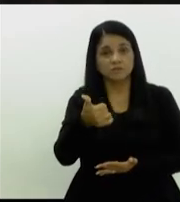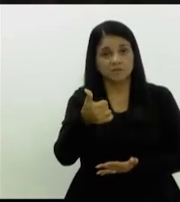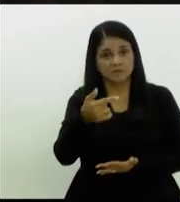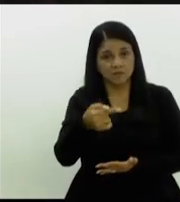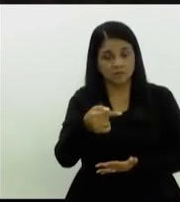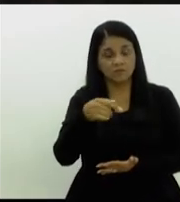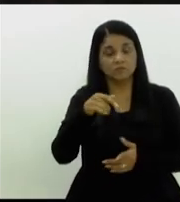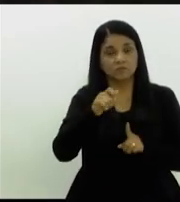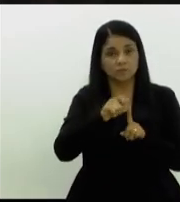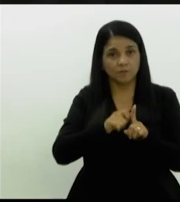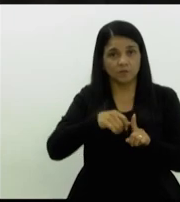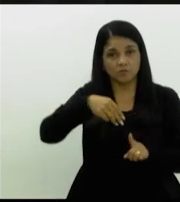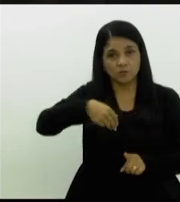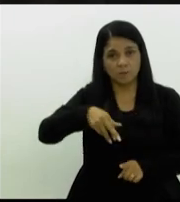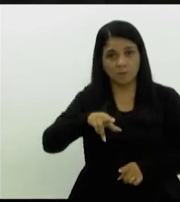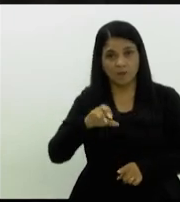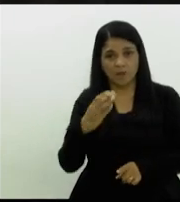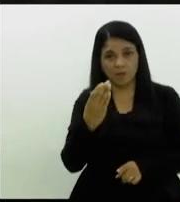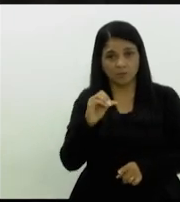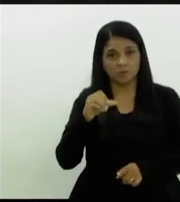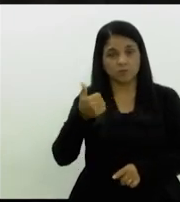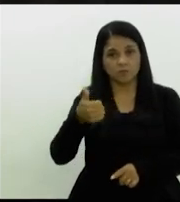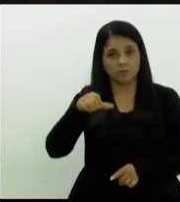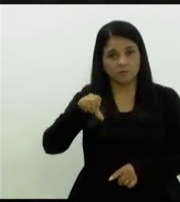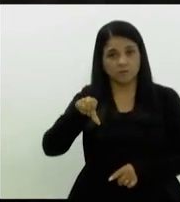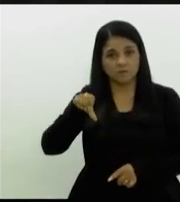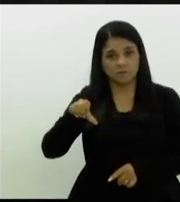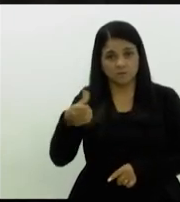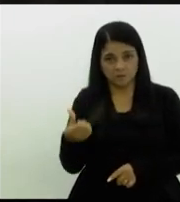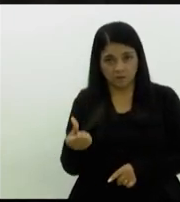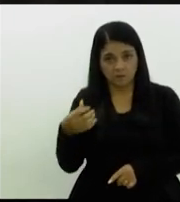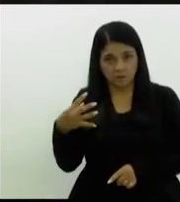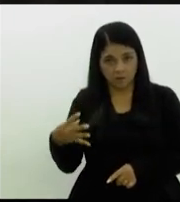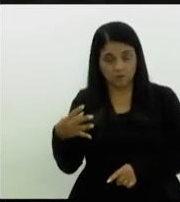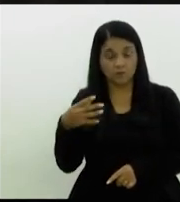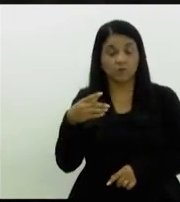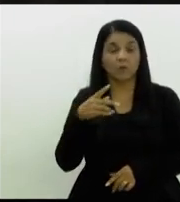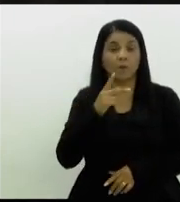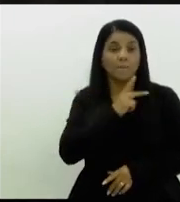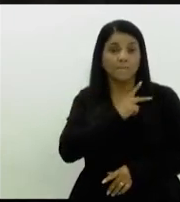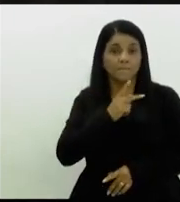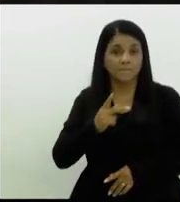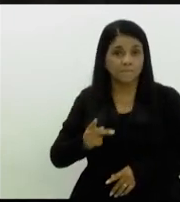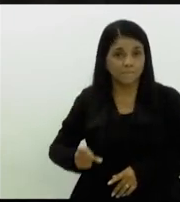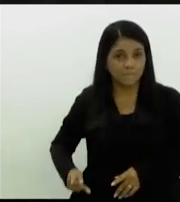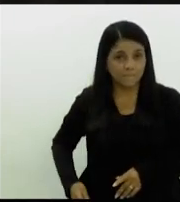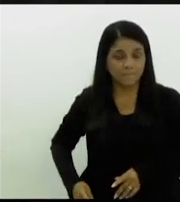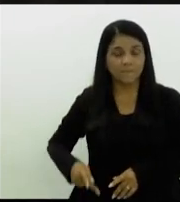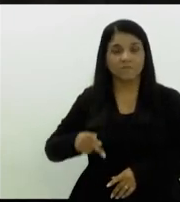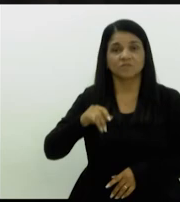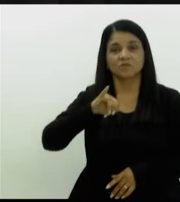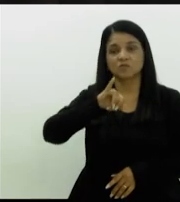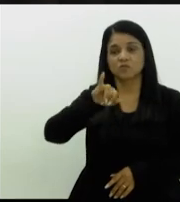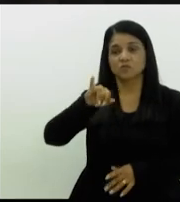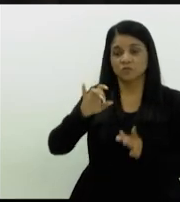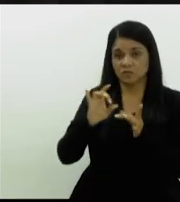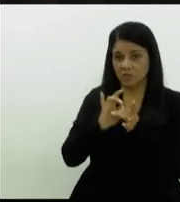de março de 64 pelo então presidente democrático João Goulart.